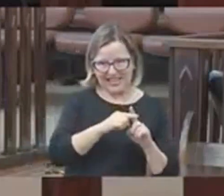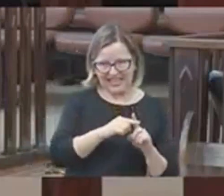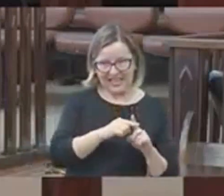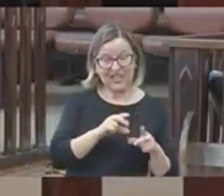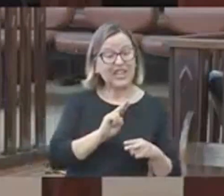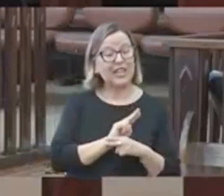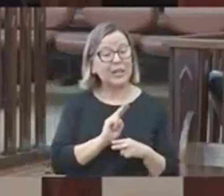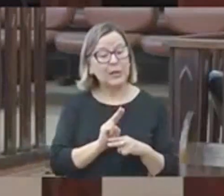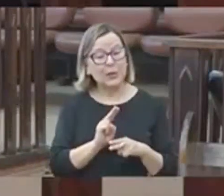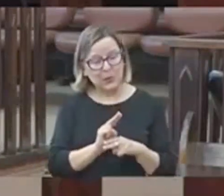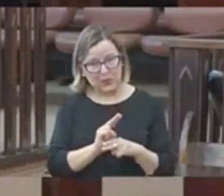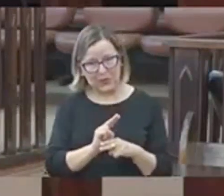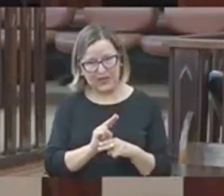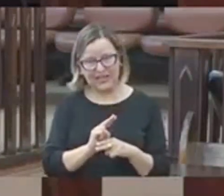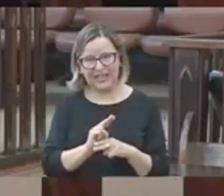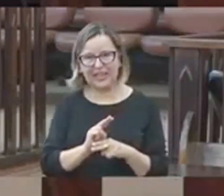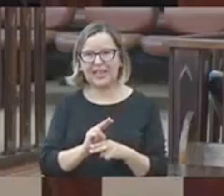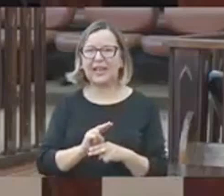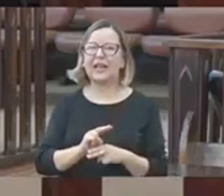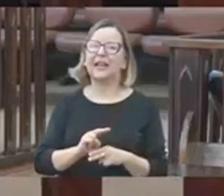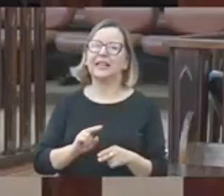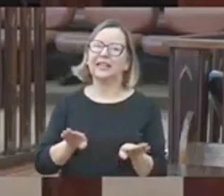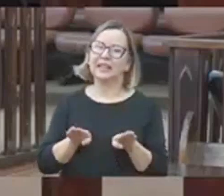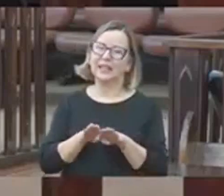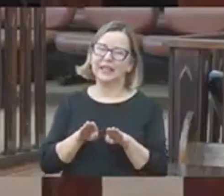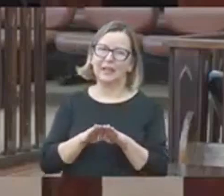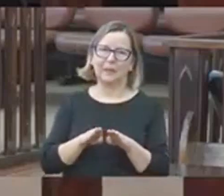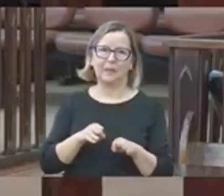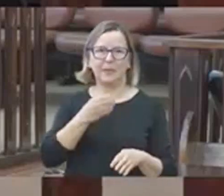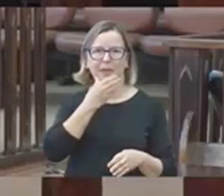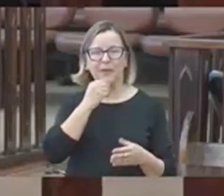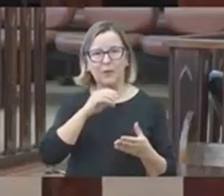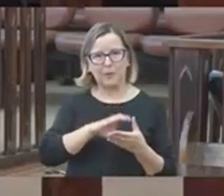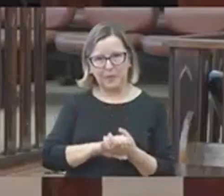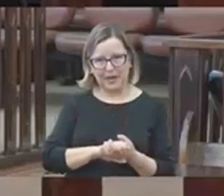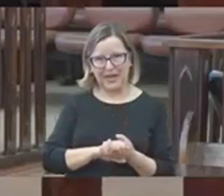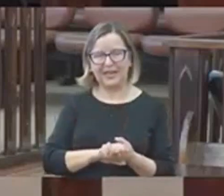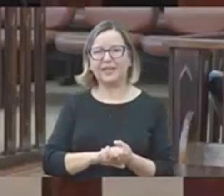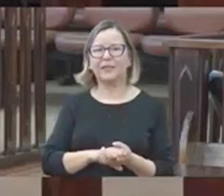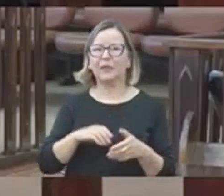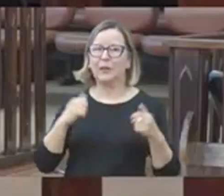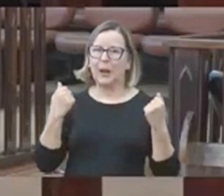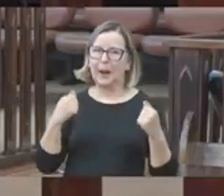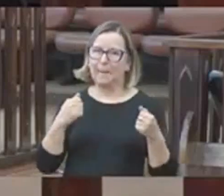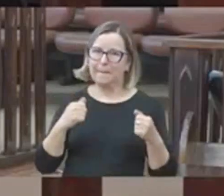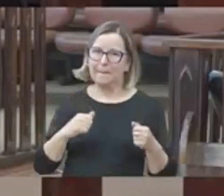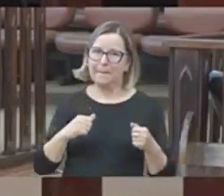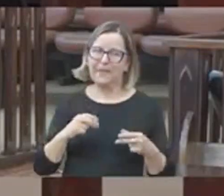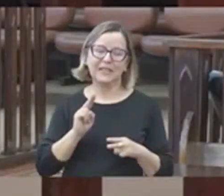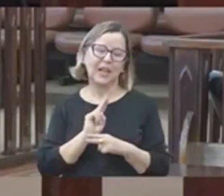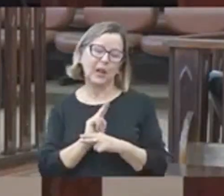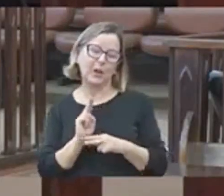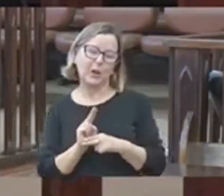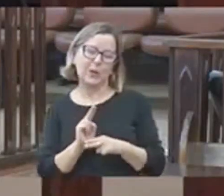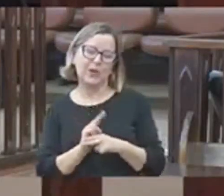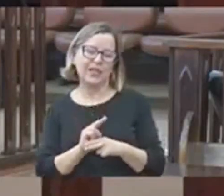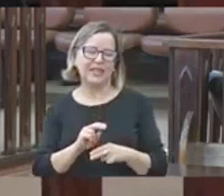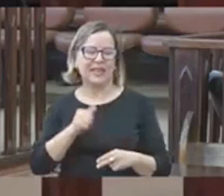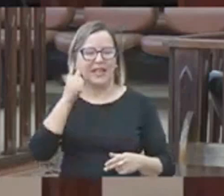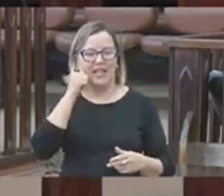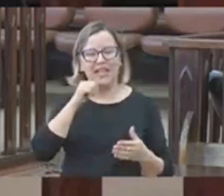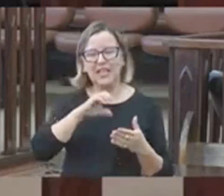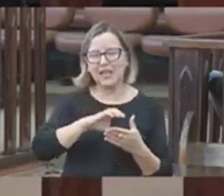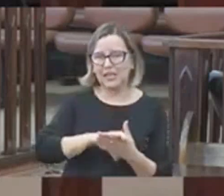alegria de se submeter a um marido que governa no modelo de Jesus Cristo? Que esposa não